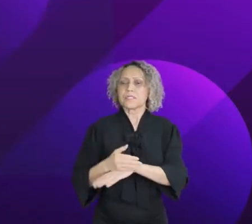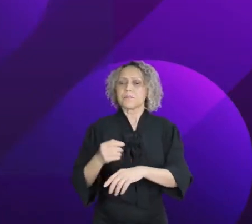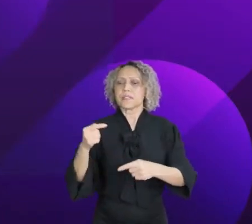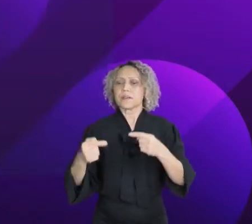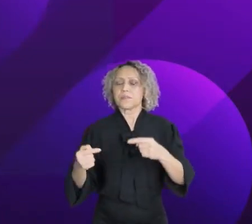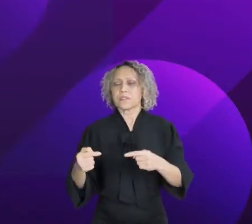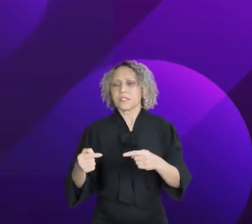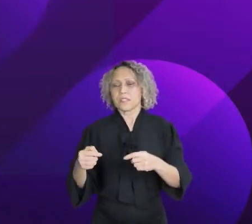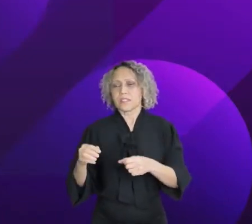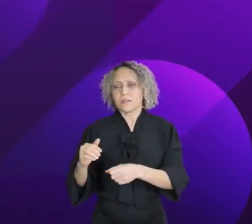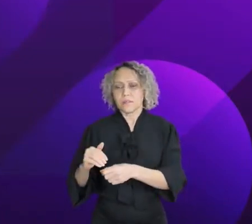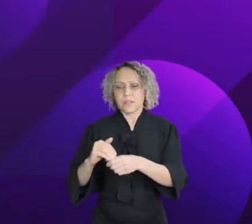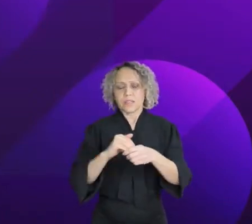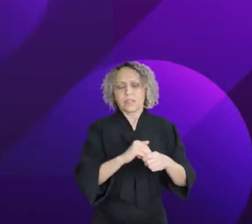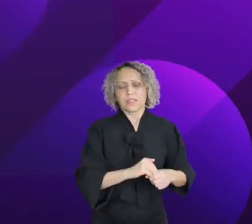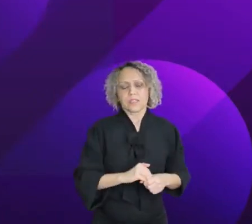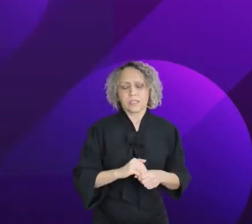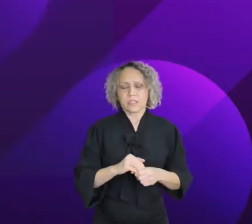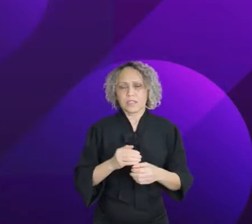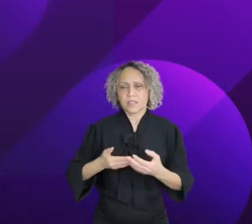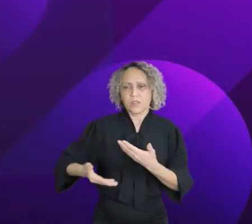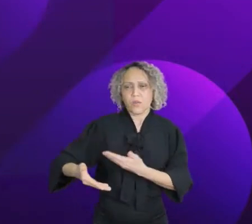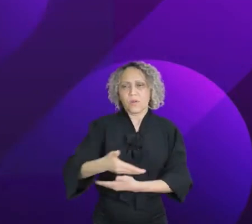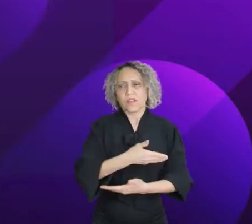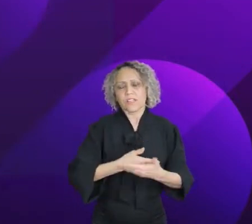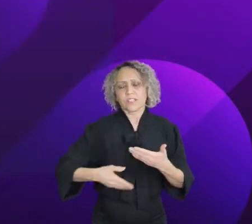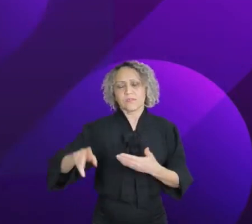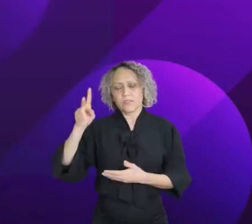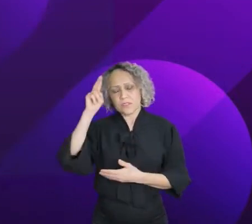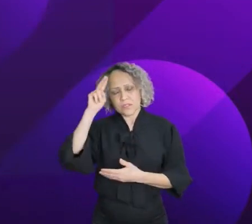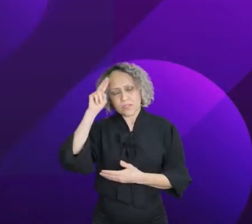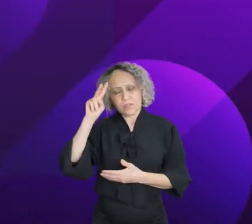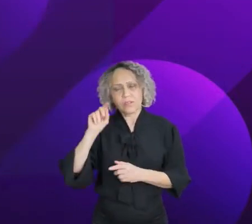cooperativas históricas ligadas aos movimentos